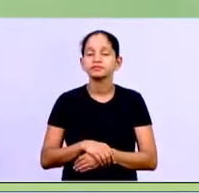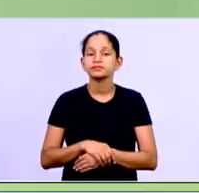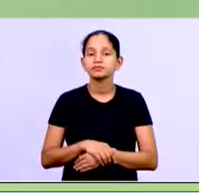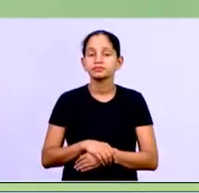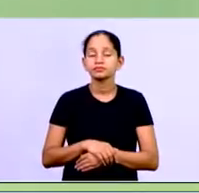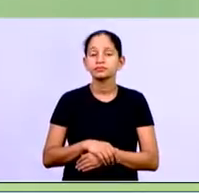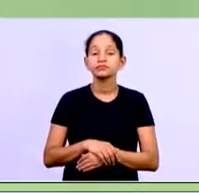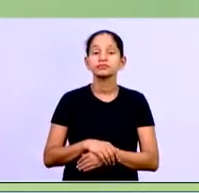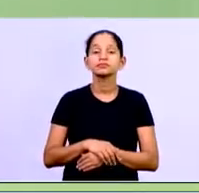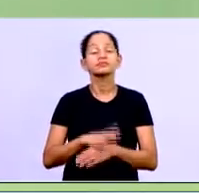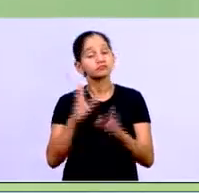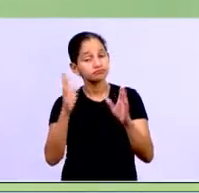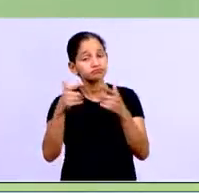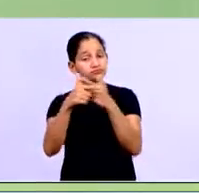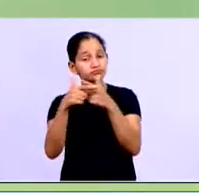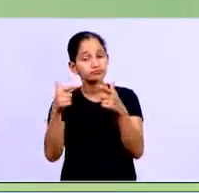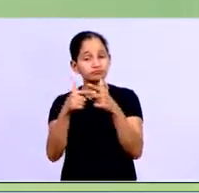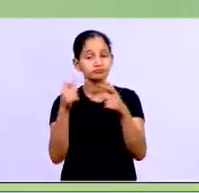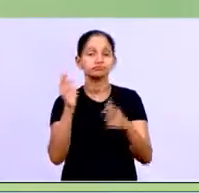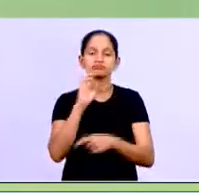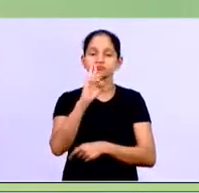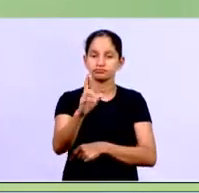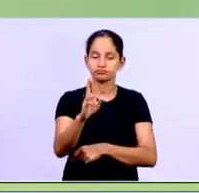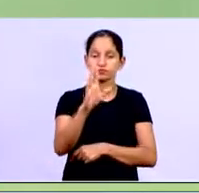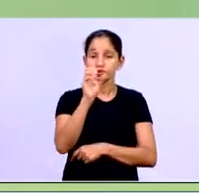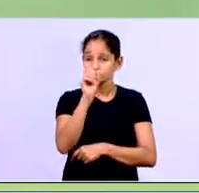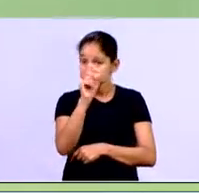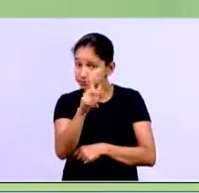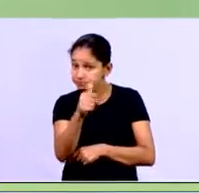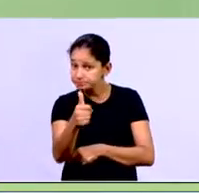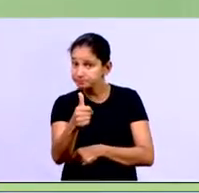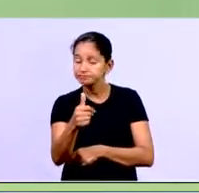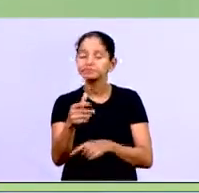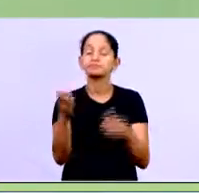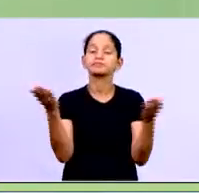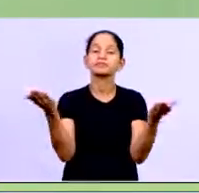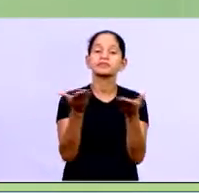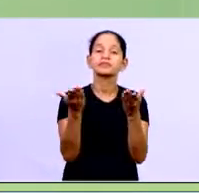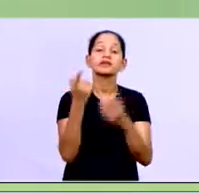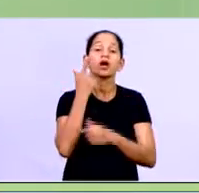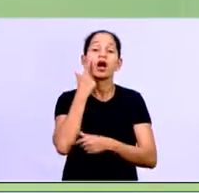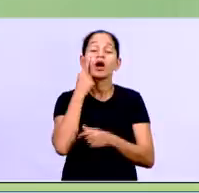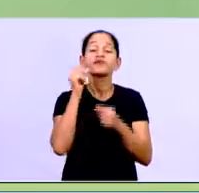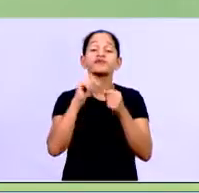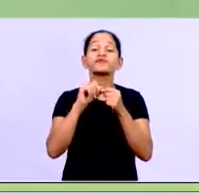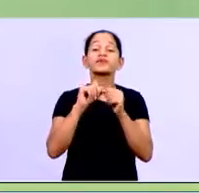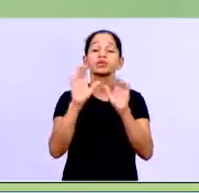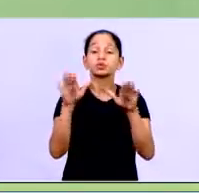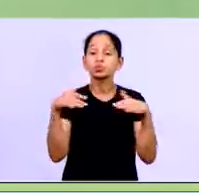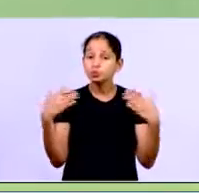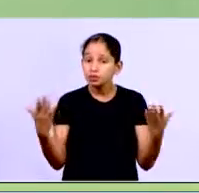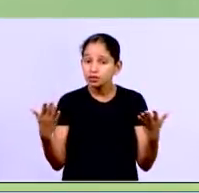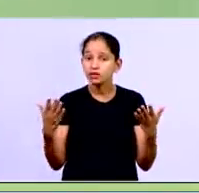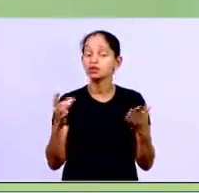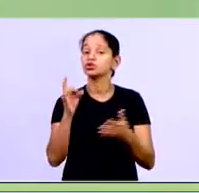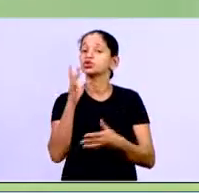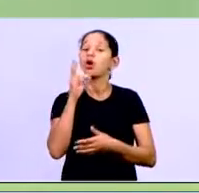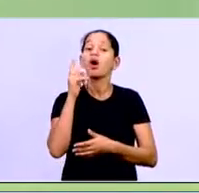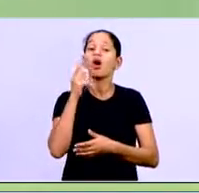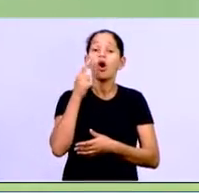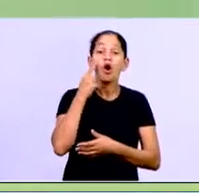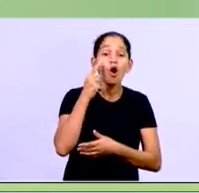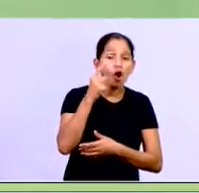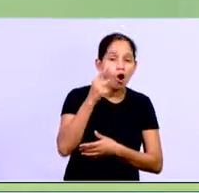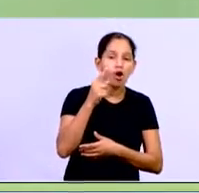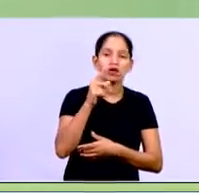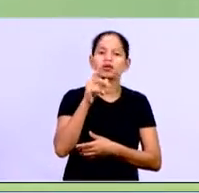2.500. 10 mil dividido para 4, 2.500. Ok? Muito bem. O que nós fizemos até agora? Lemos o problema, vimos